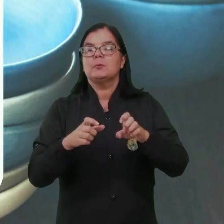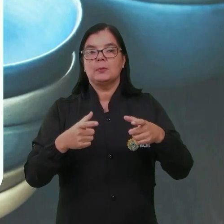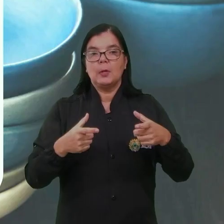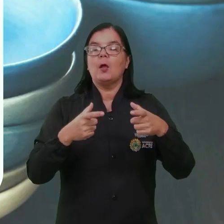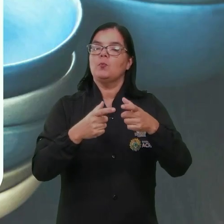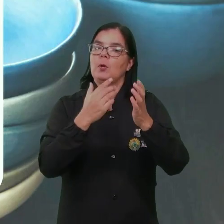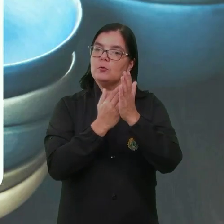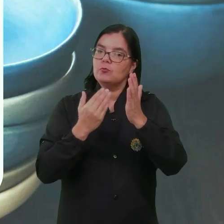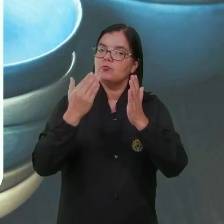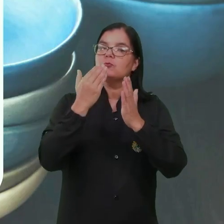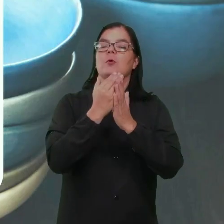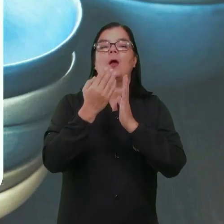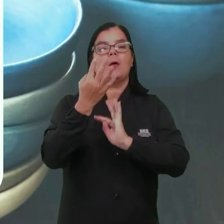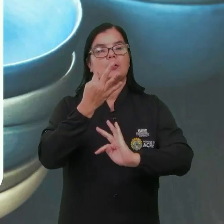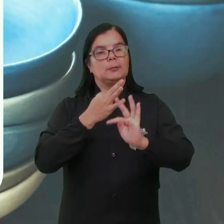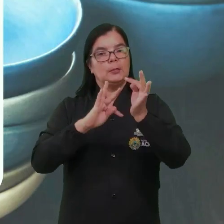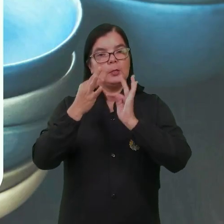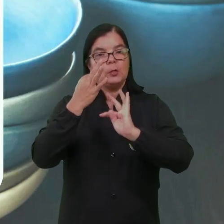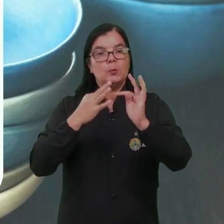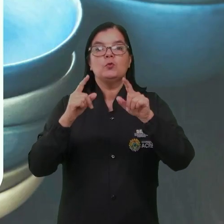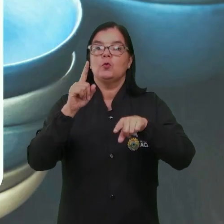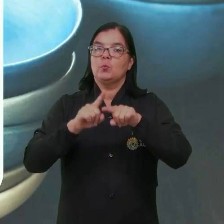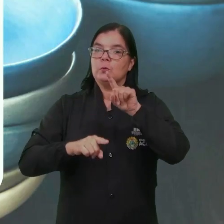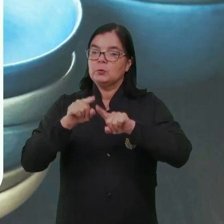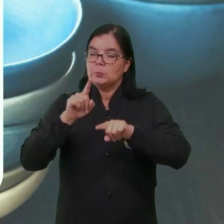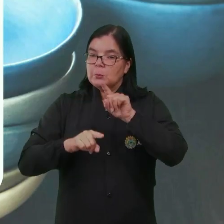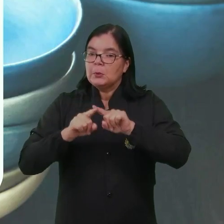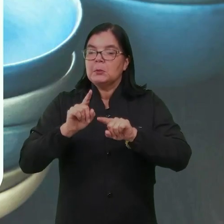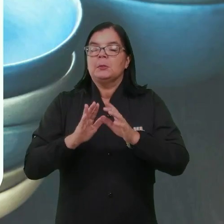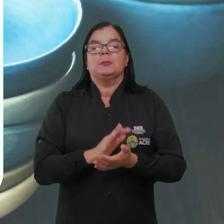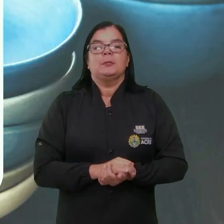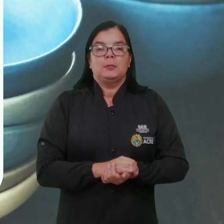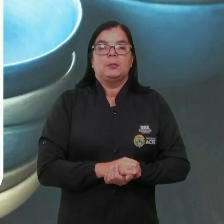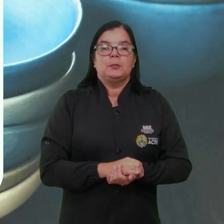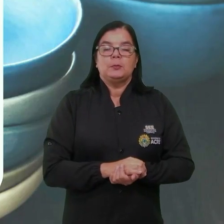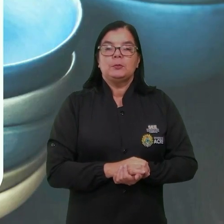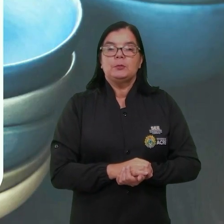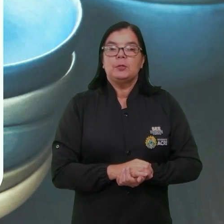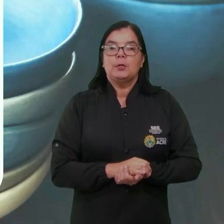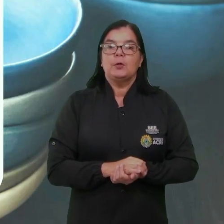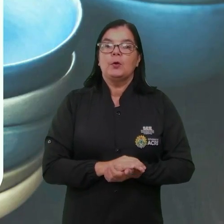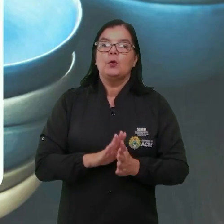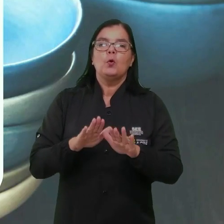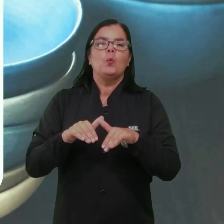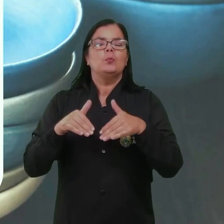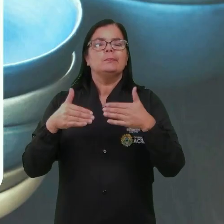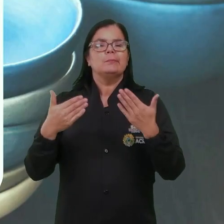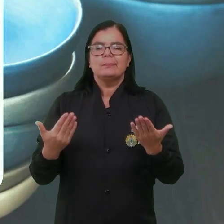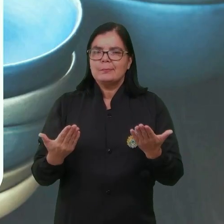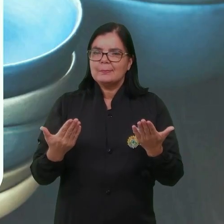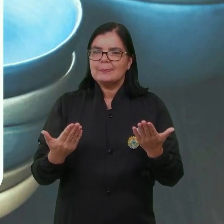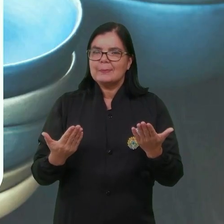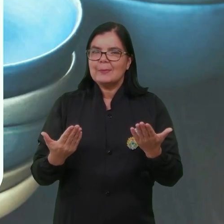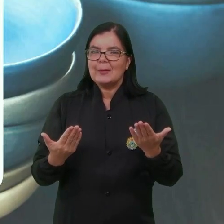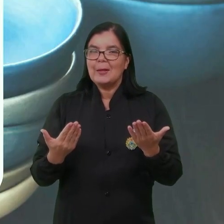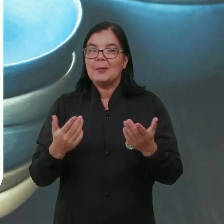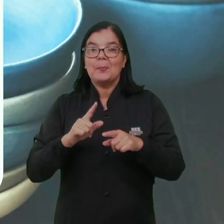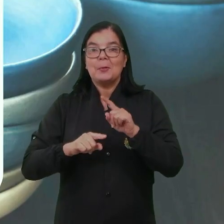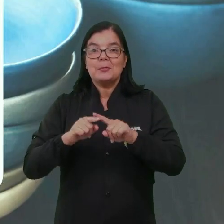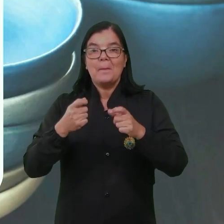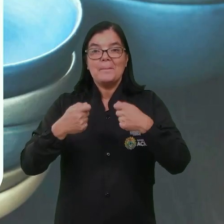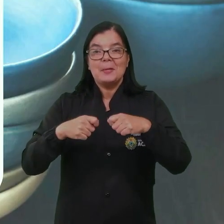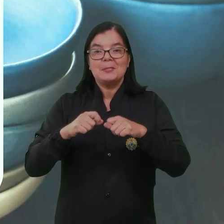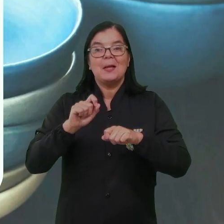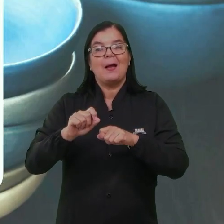ser usada nessa questão da estrutura e também em altas peças, né, de tecnologia. E sobre esses materiais, a gente